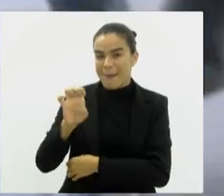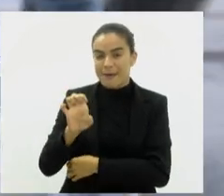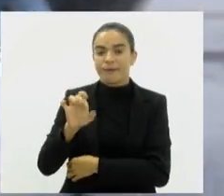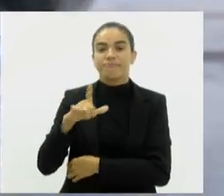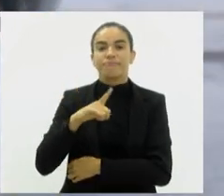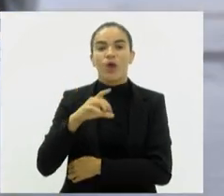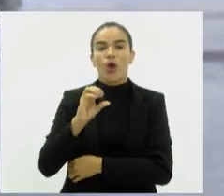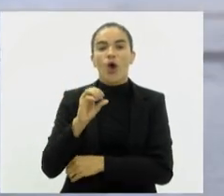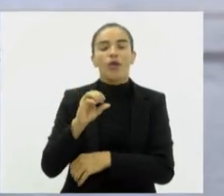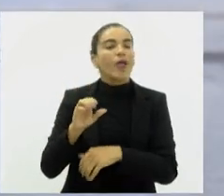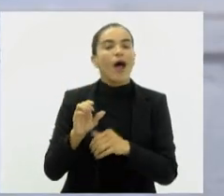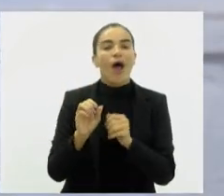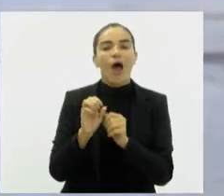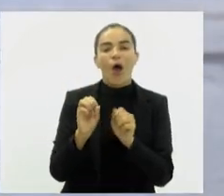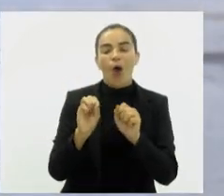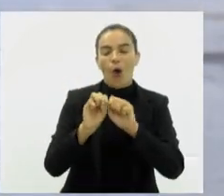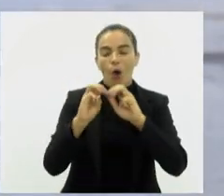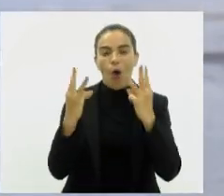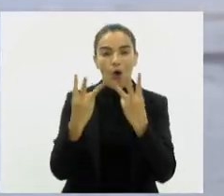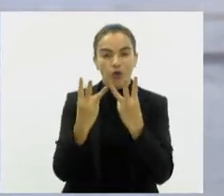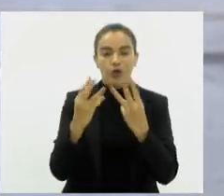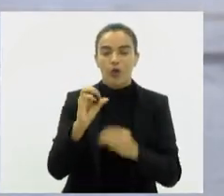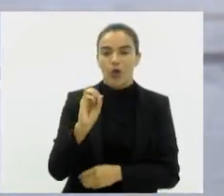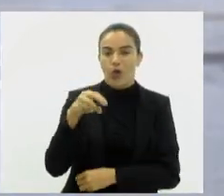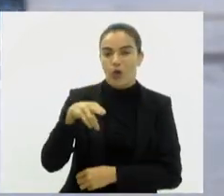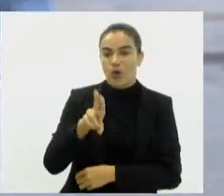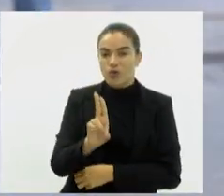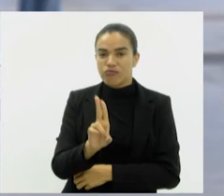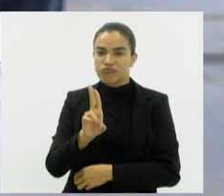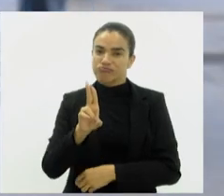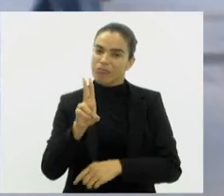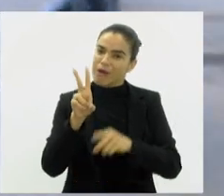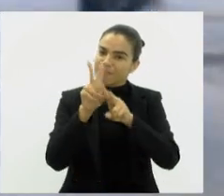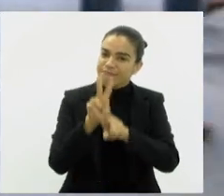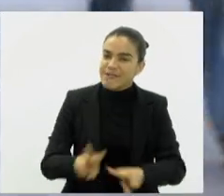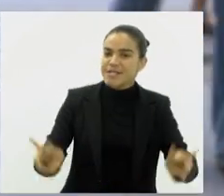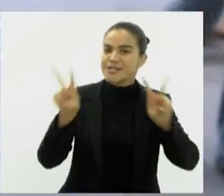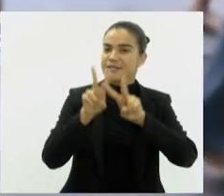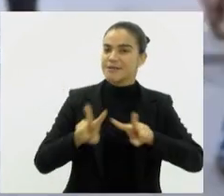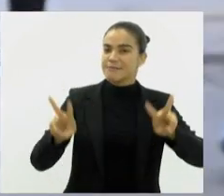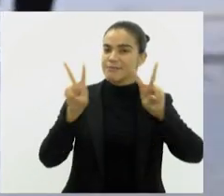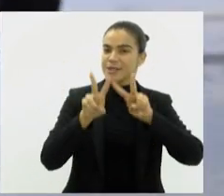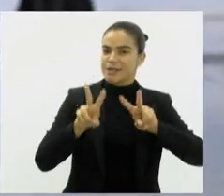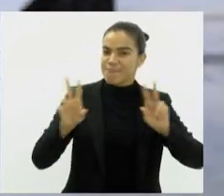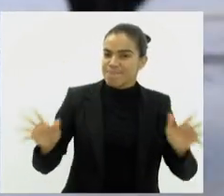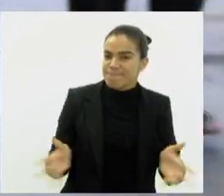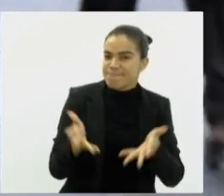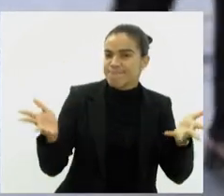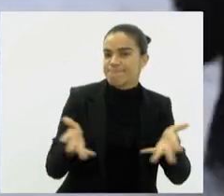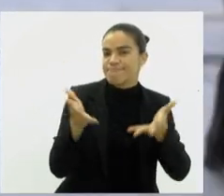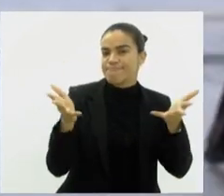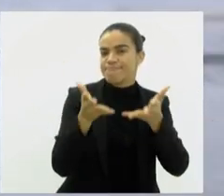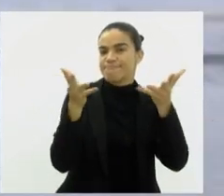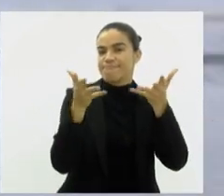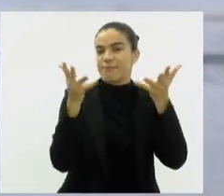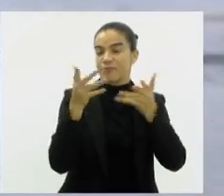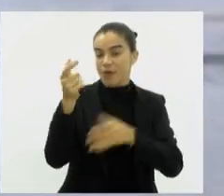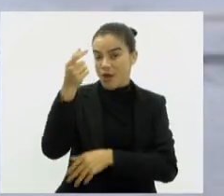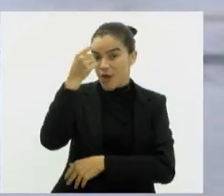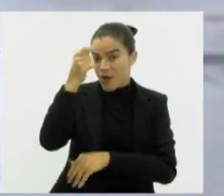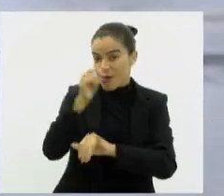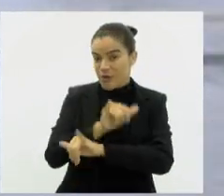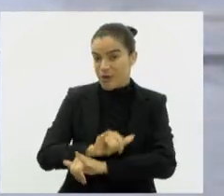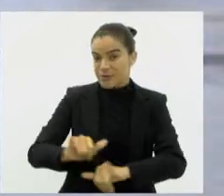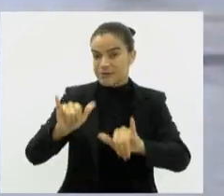a criação do Dia Internacional da Síndrome de Down, para trazer essa visibilidade, né, para trazer essa conscientização.